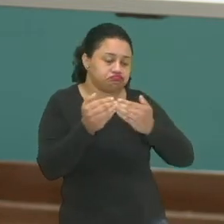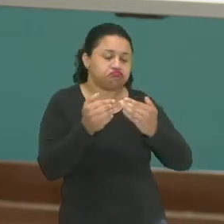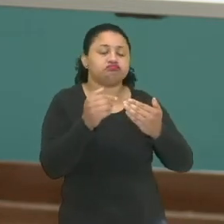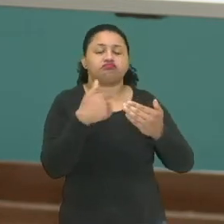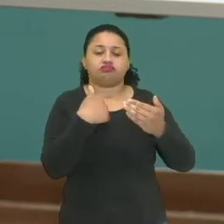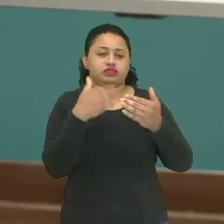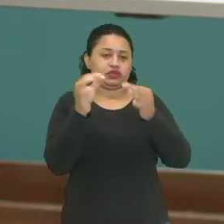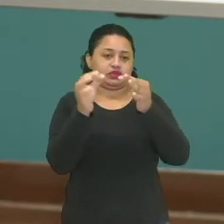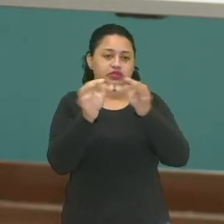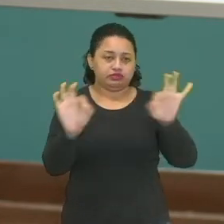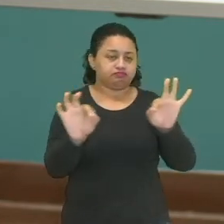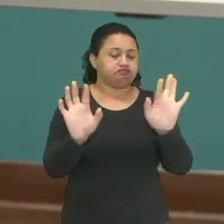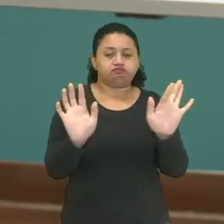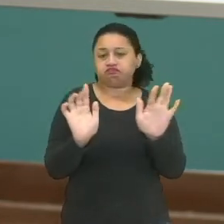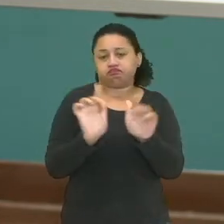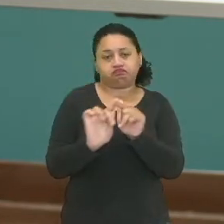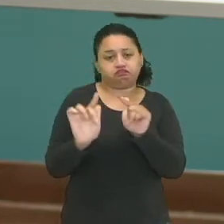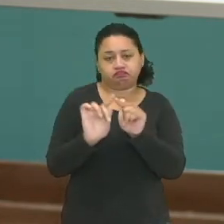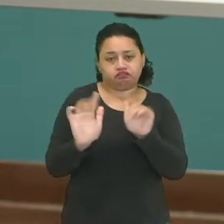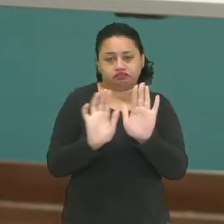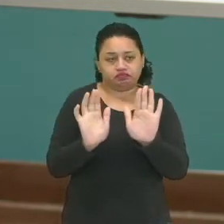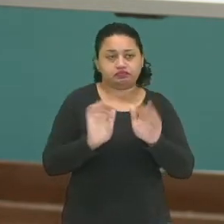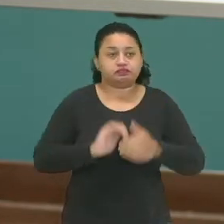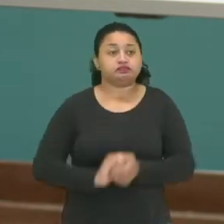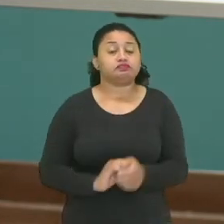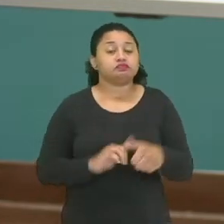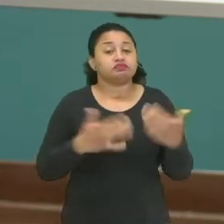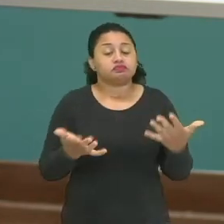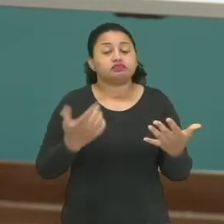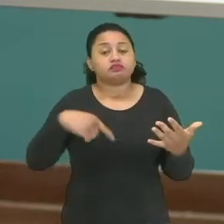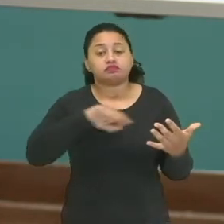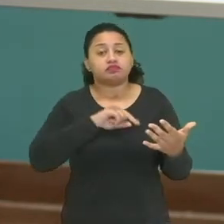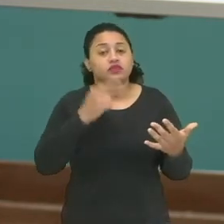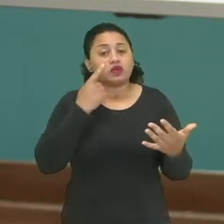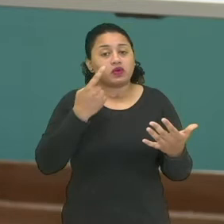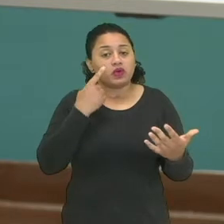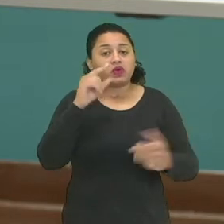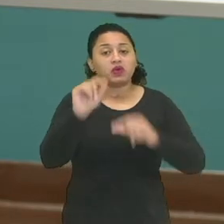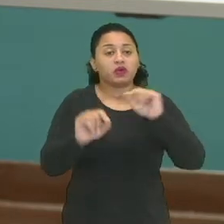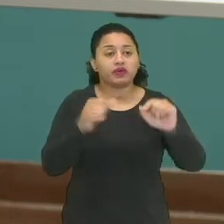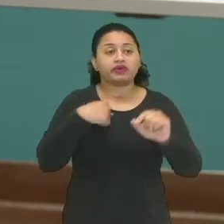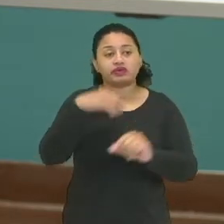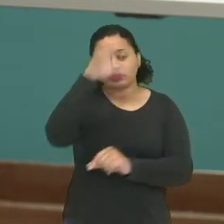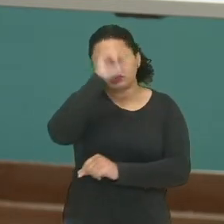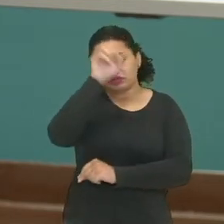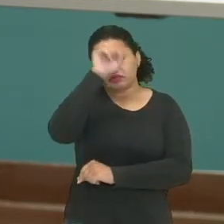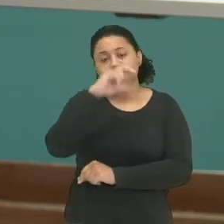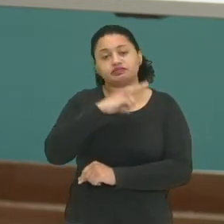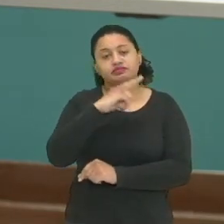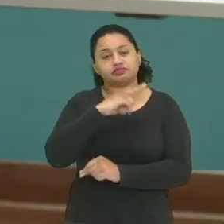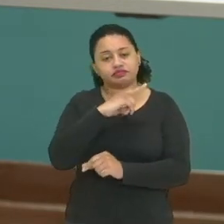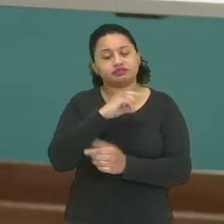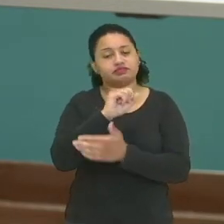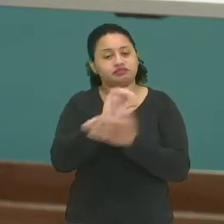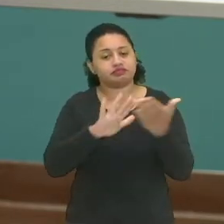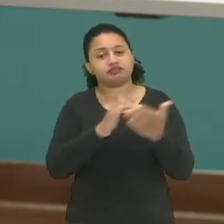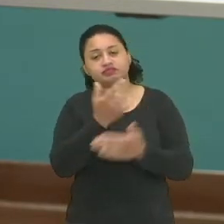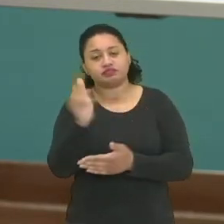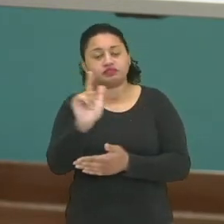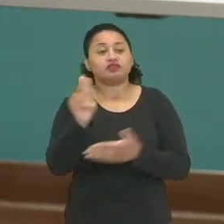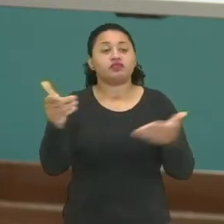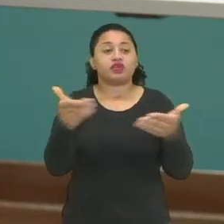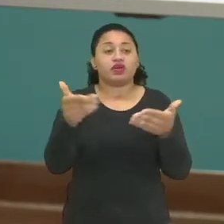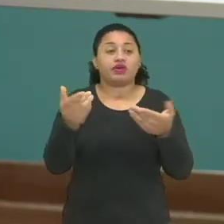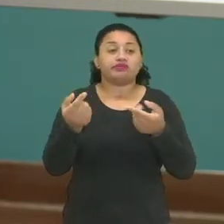é importante. Então, para que a gente verifique aí novamente o nosso aprendizado com novos exercícios, eu vou lançar